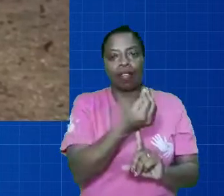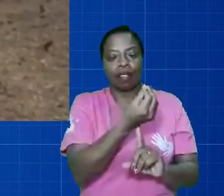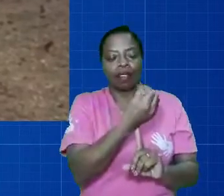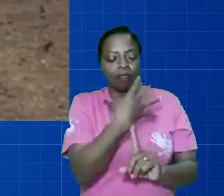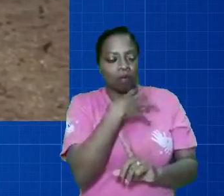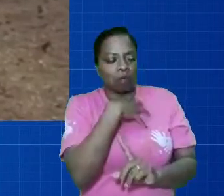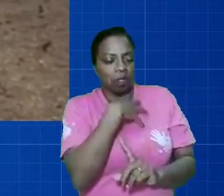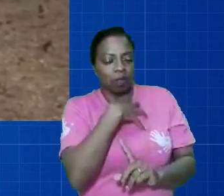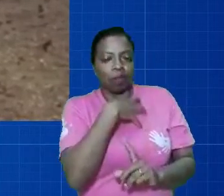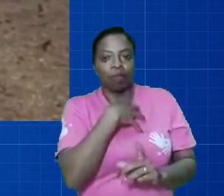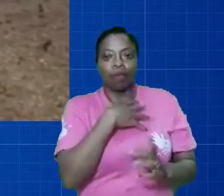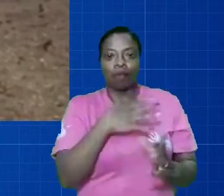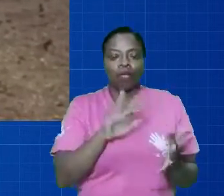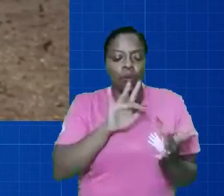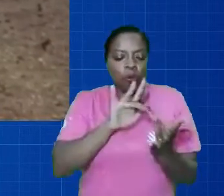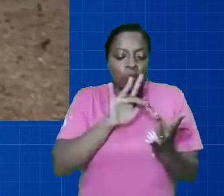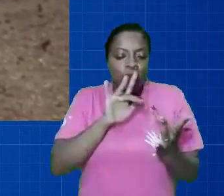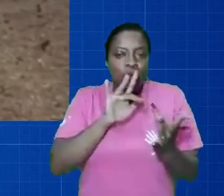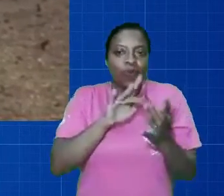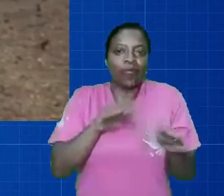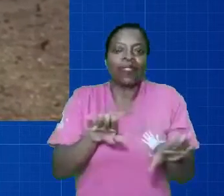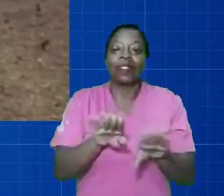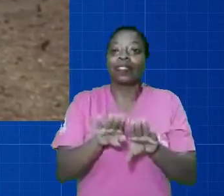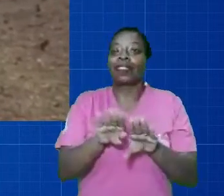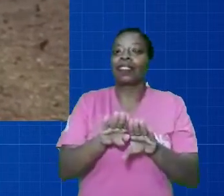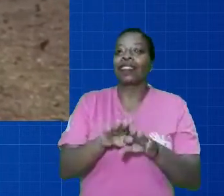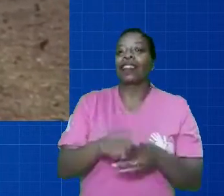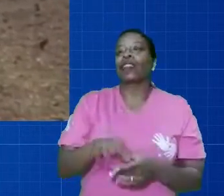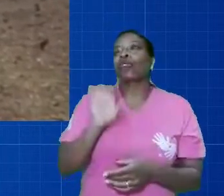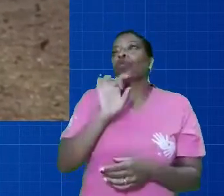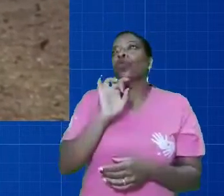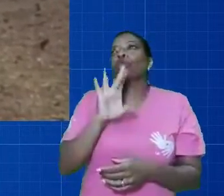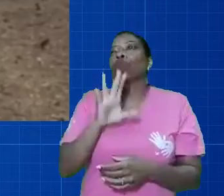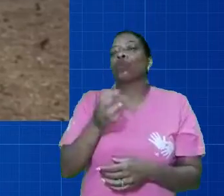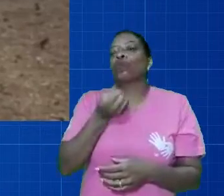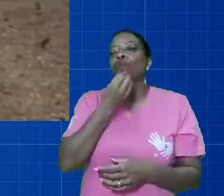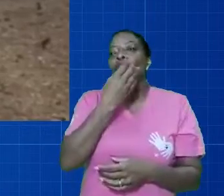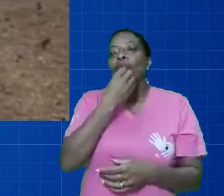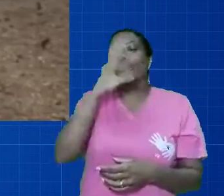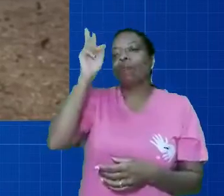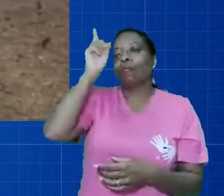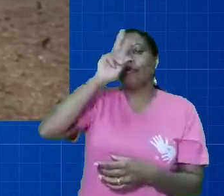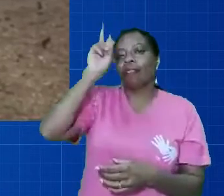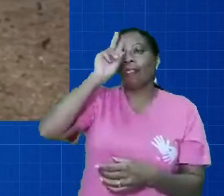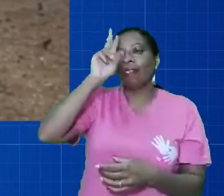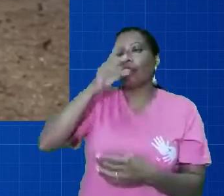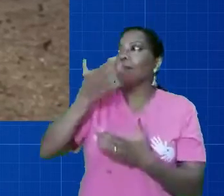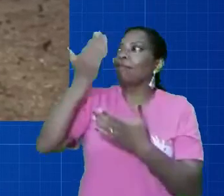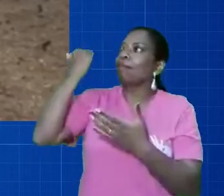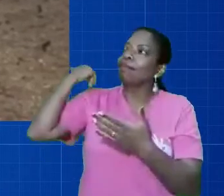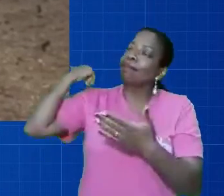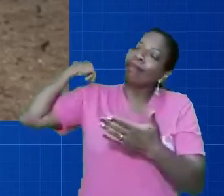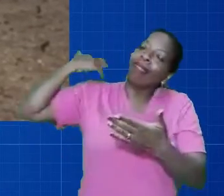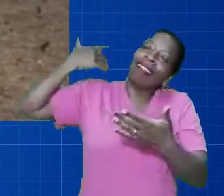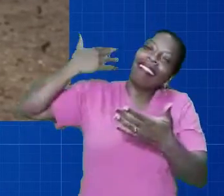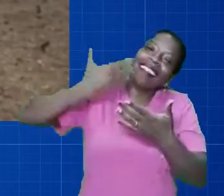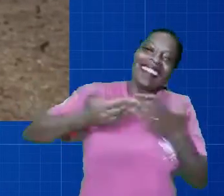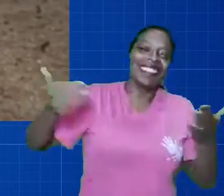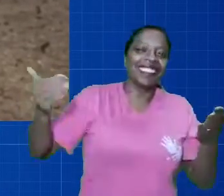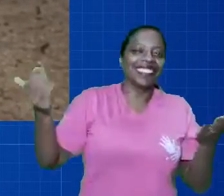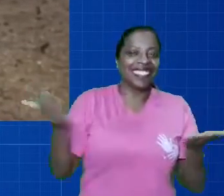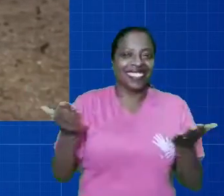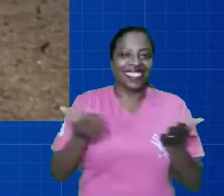Então, só boas lembranças desse período, e para mim também ficou um doce presente, né?